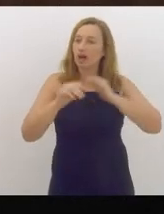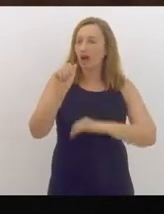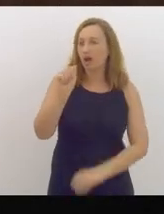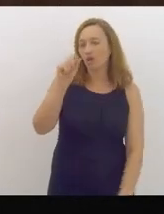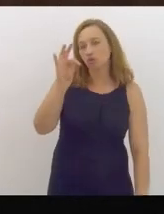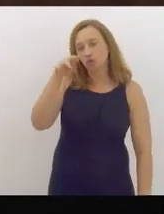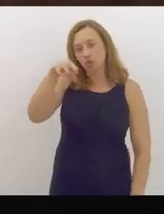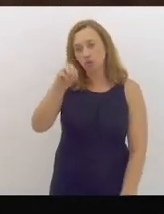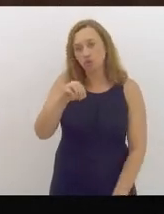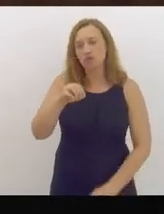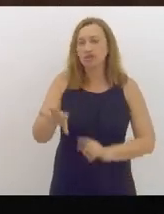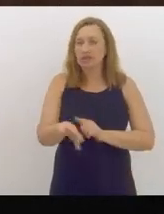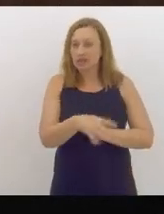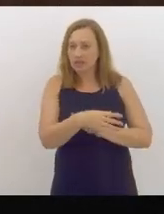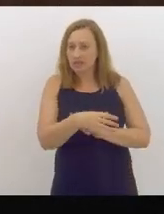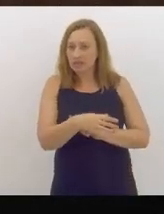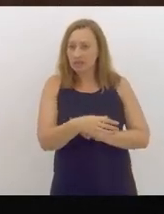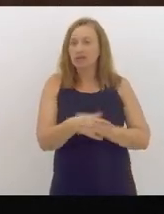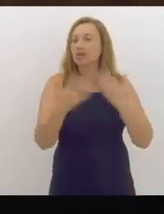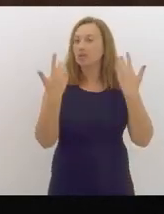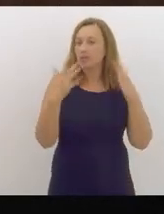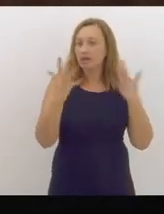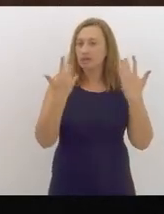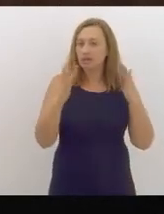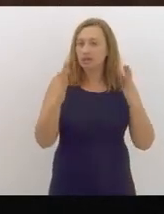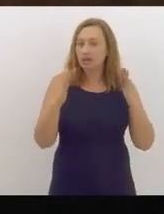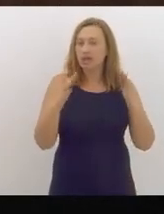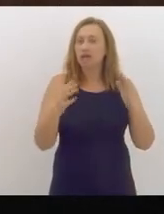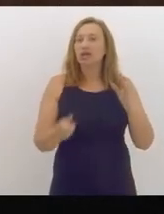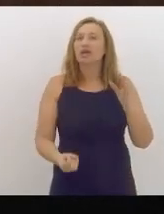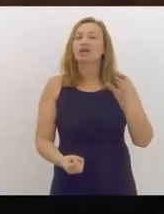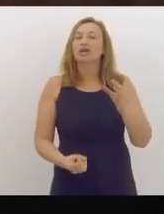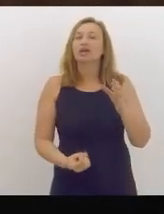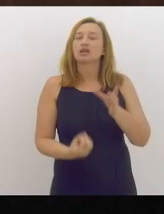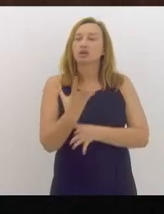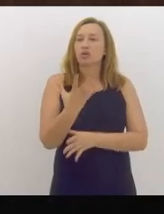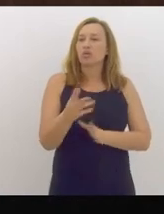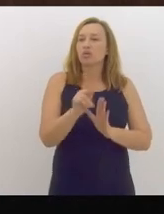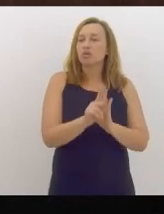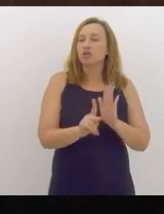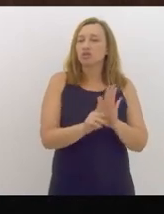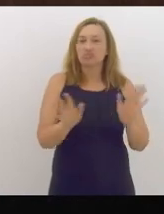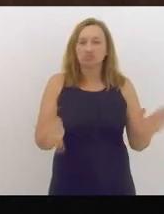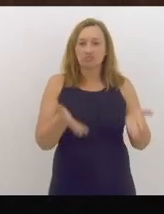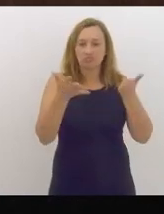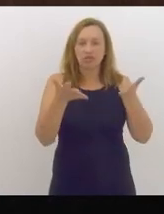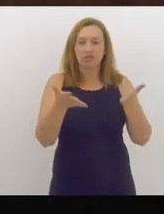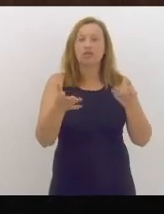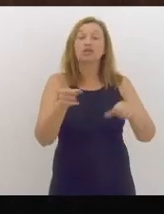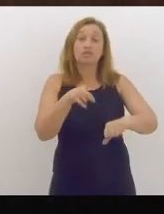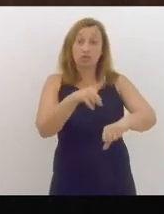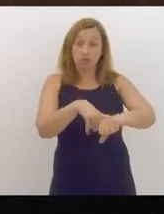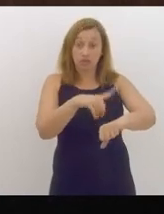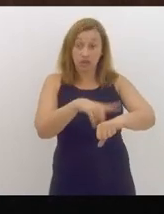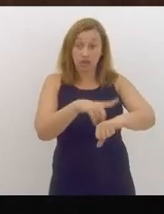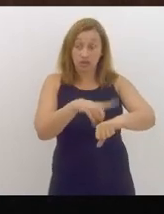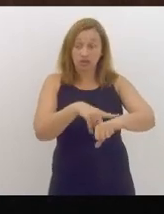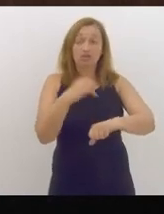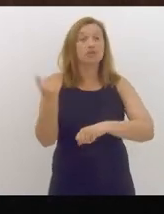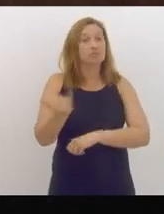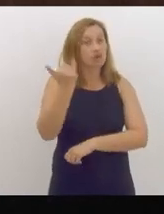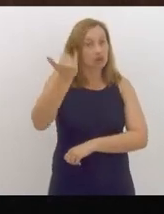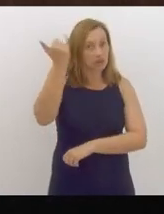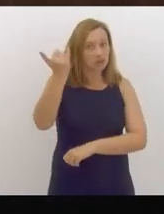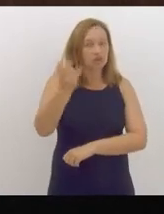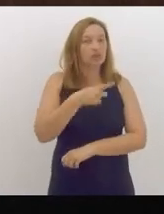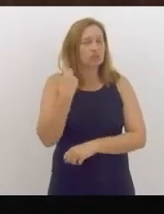autônomos taxistas. Parabenizar os autores do projeto pela iniciativa, nesse momento importante em que